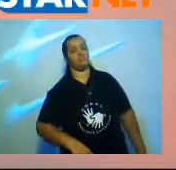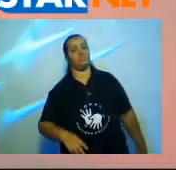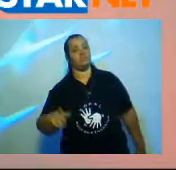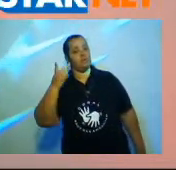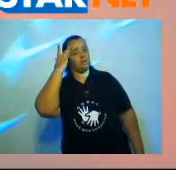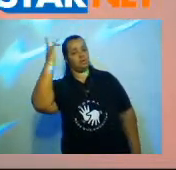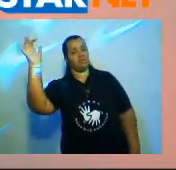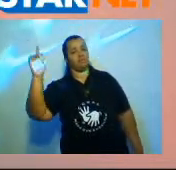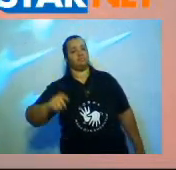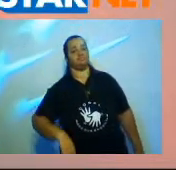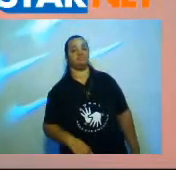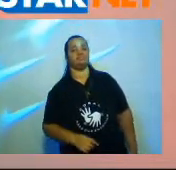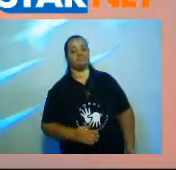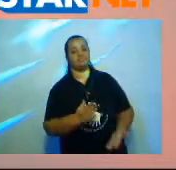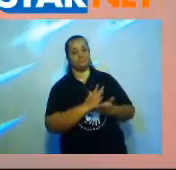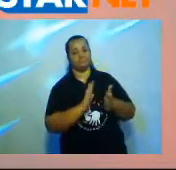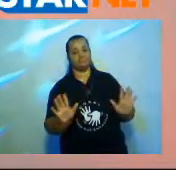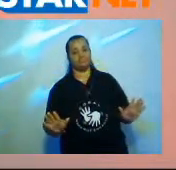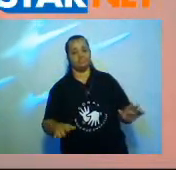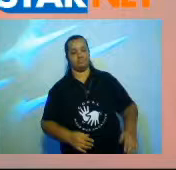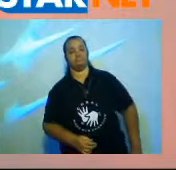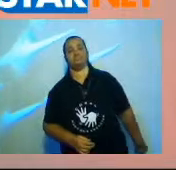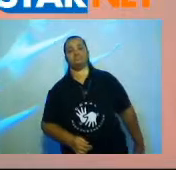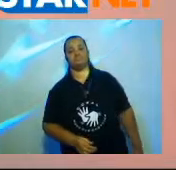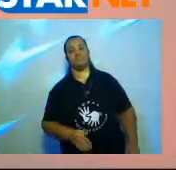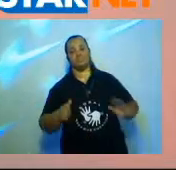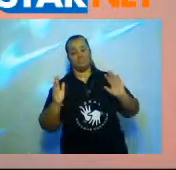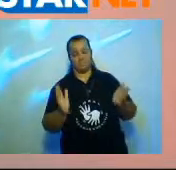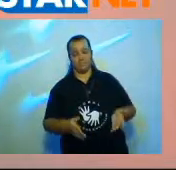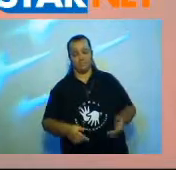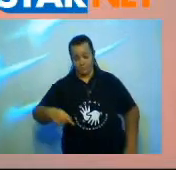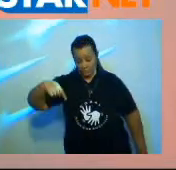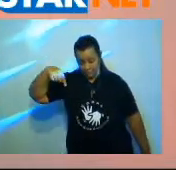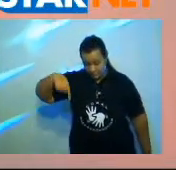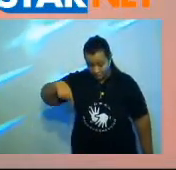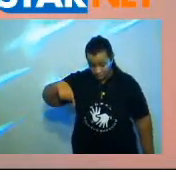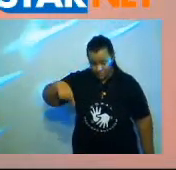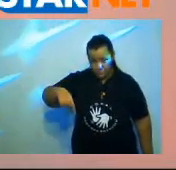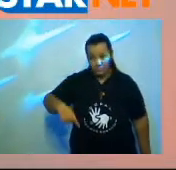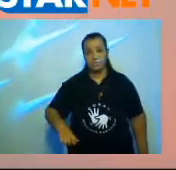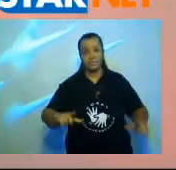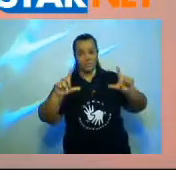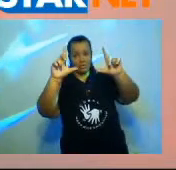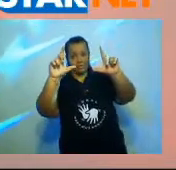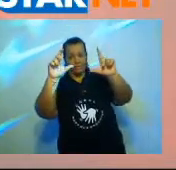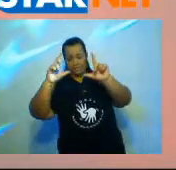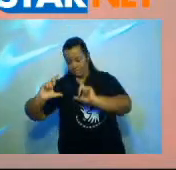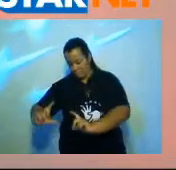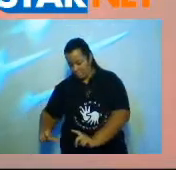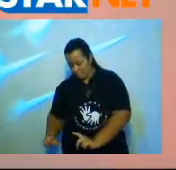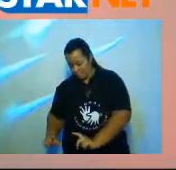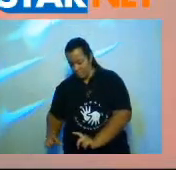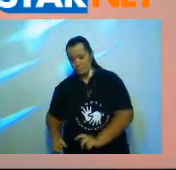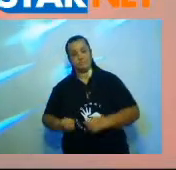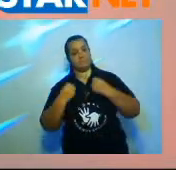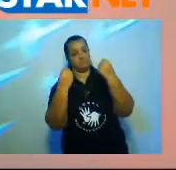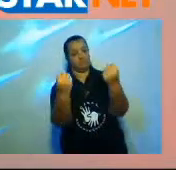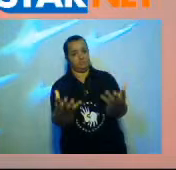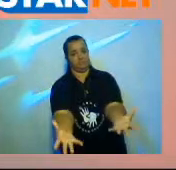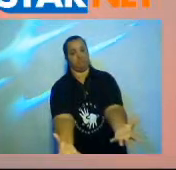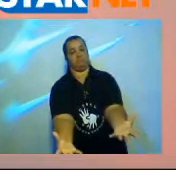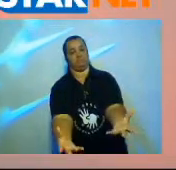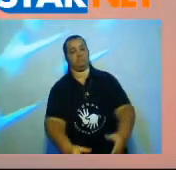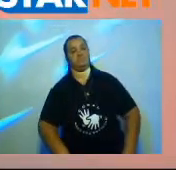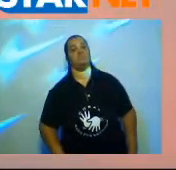show até amanhã, o último dia. Lembrando que a partir desse momento, aqui do meu lado direito, o QR Code já está ativo. E você pode começar a fazer as